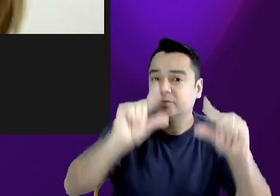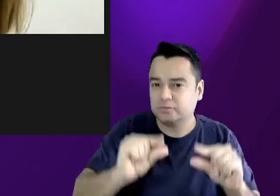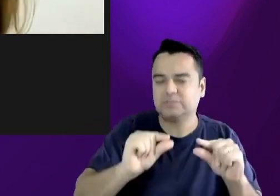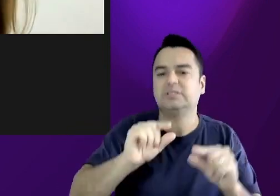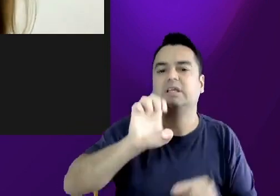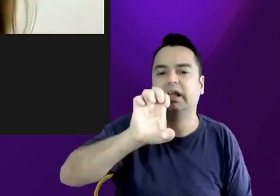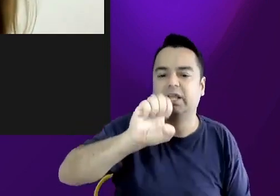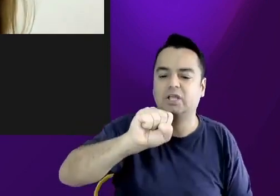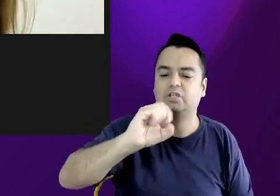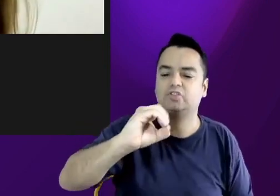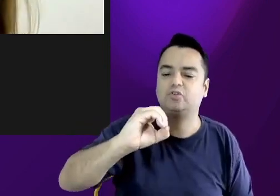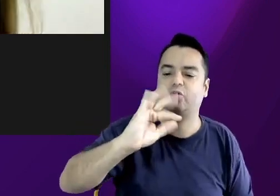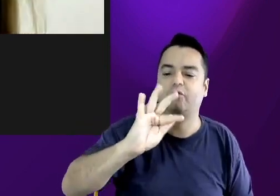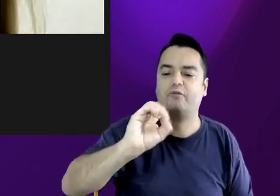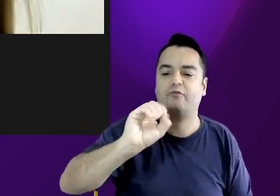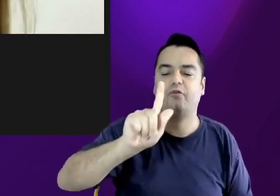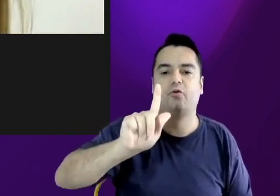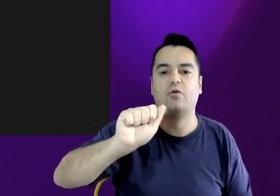Ana Paula.